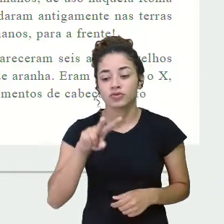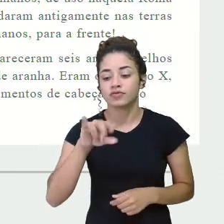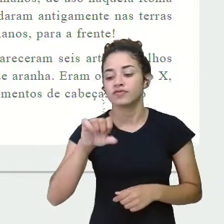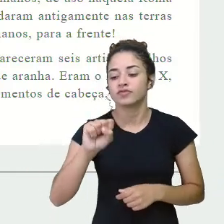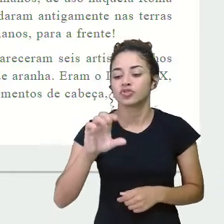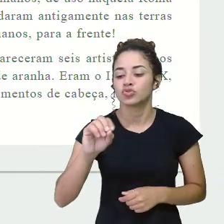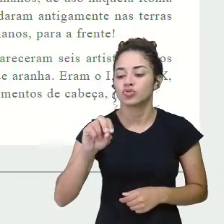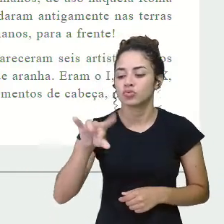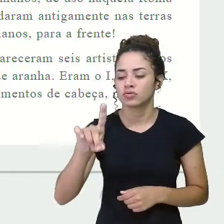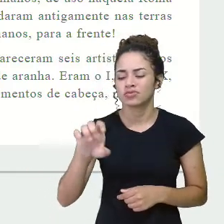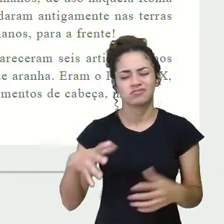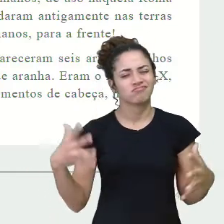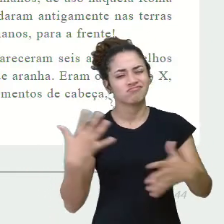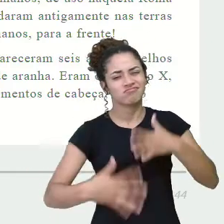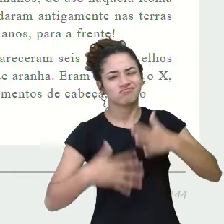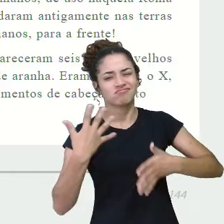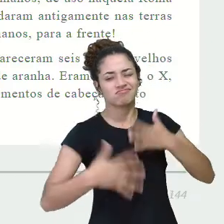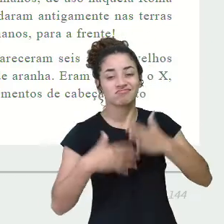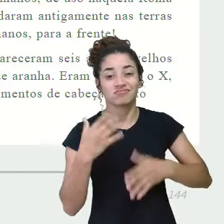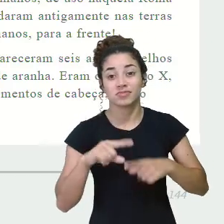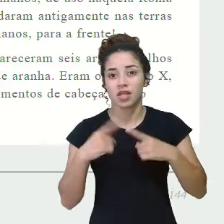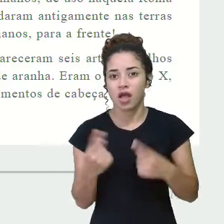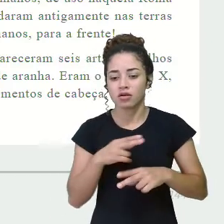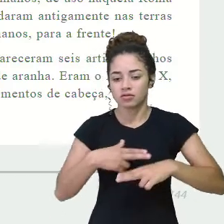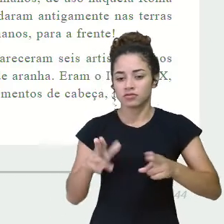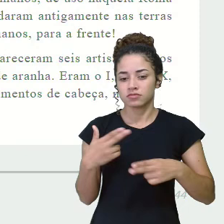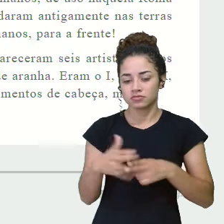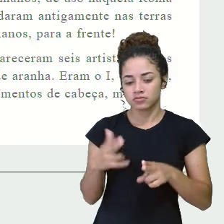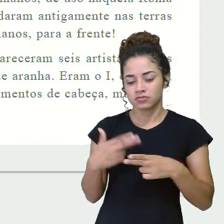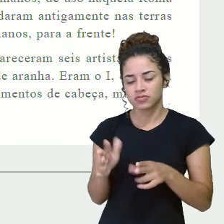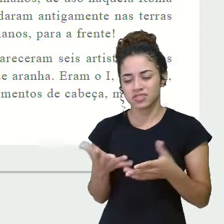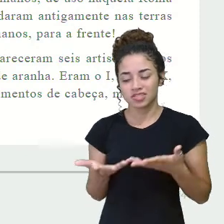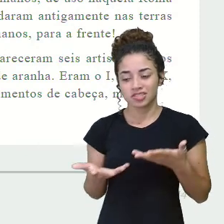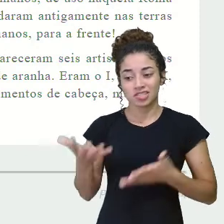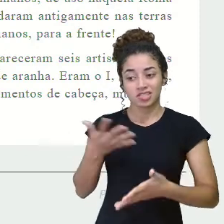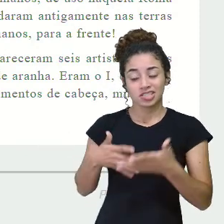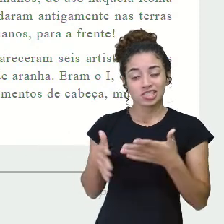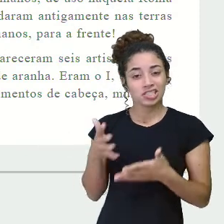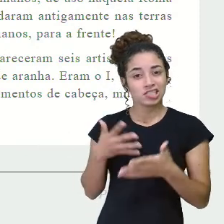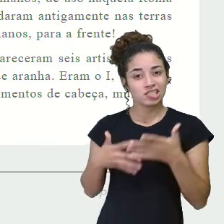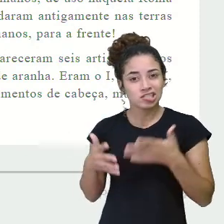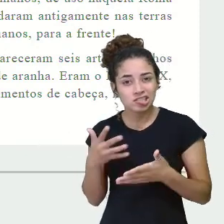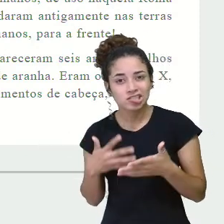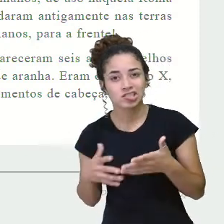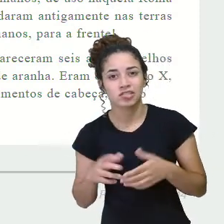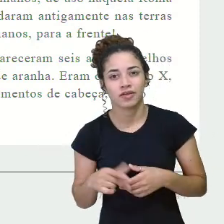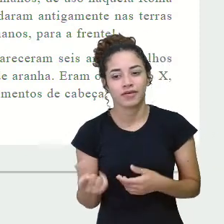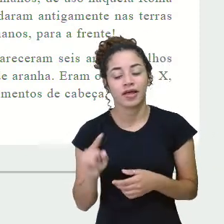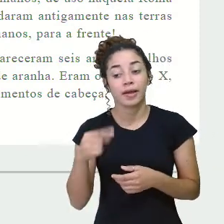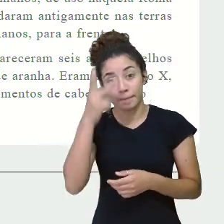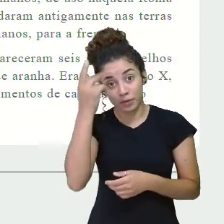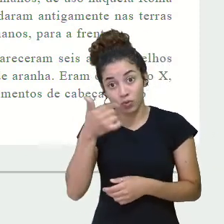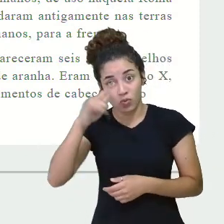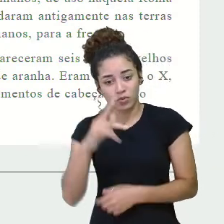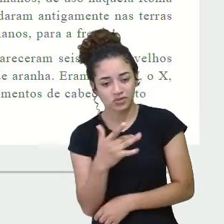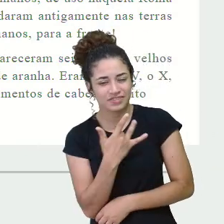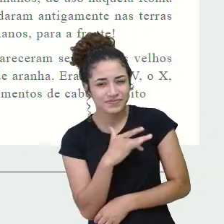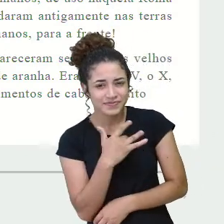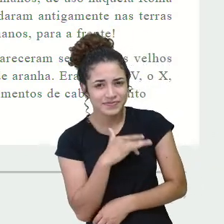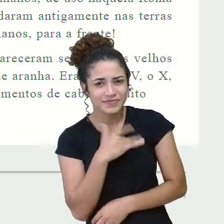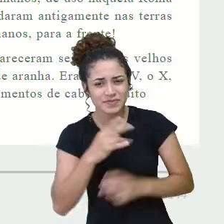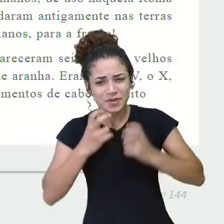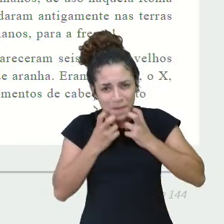atrapalhou-se na resposta e, para disfarçar, gemeu o reumatismo, mas quem de dó dele berrou no seu